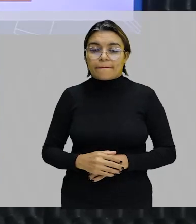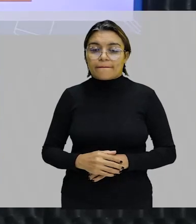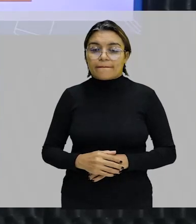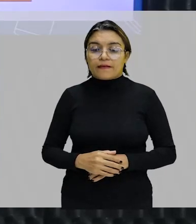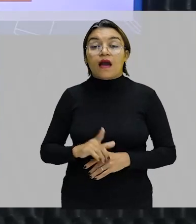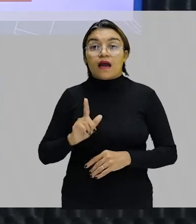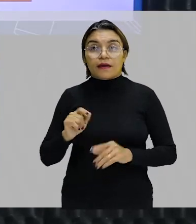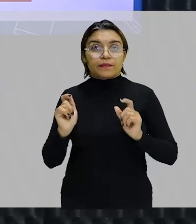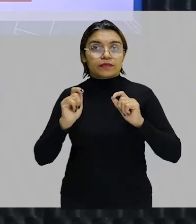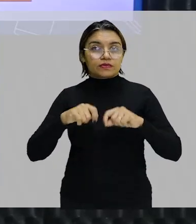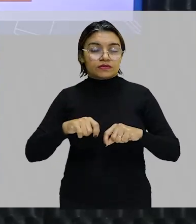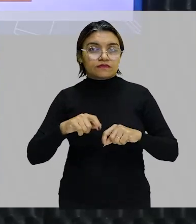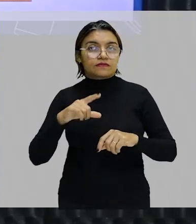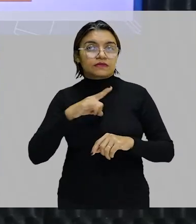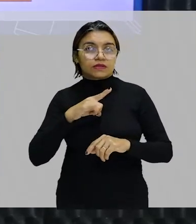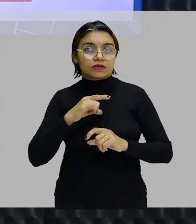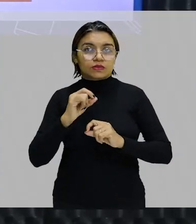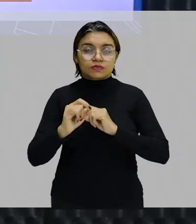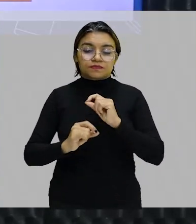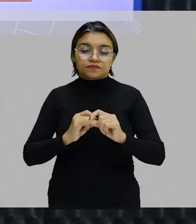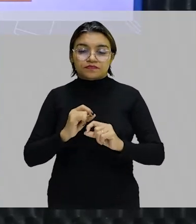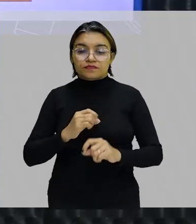ser possível obter